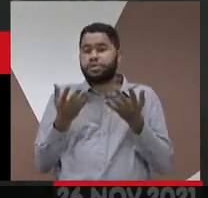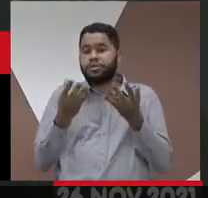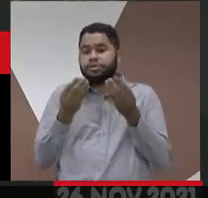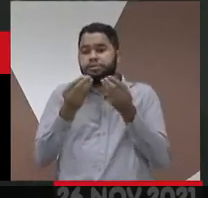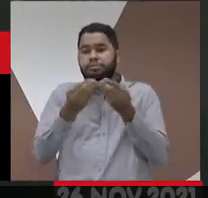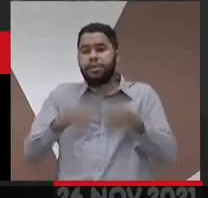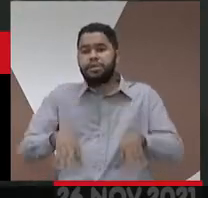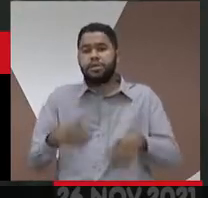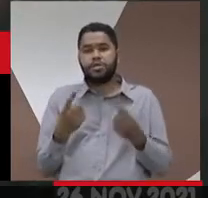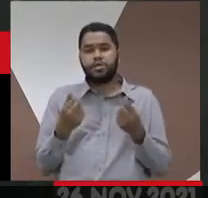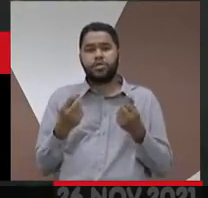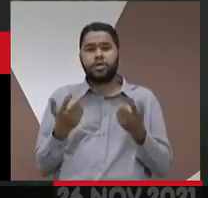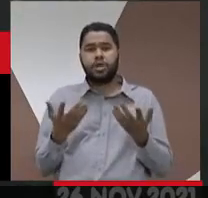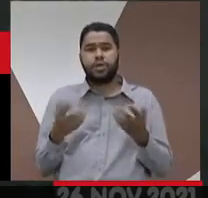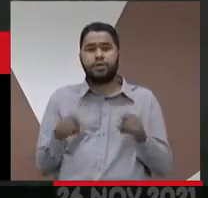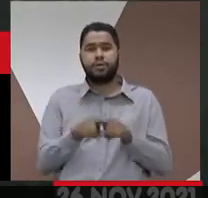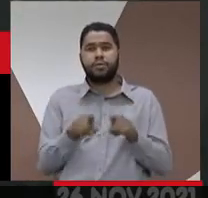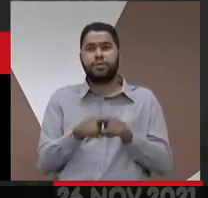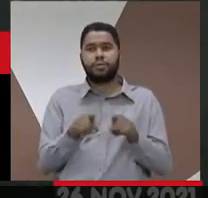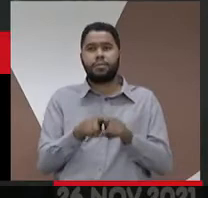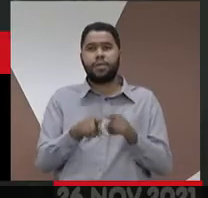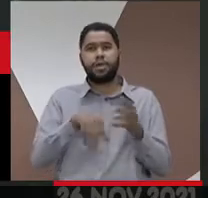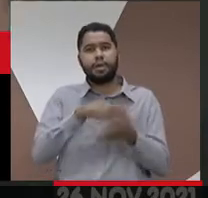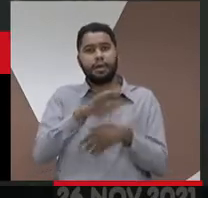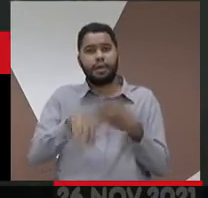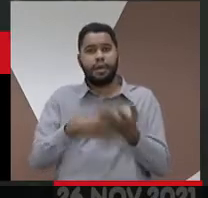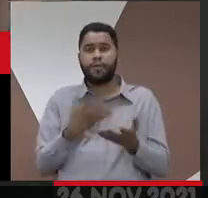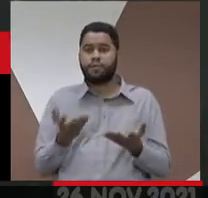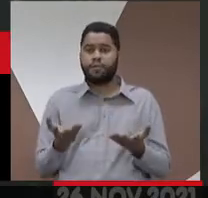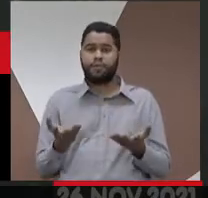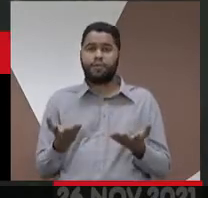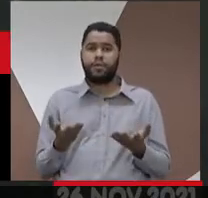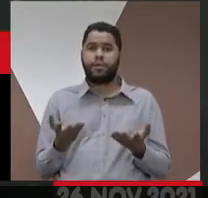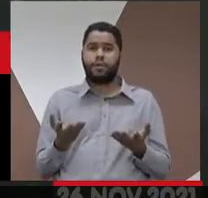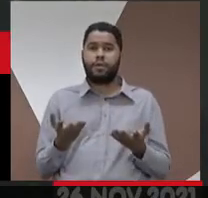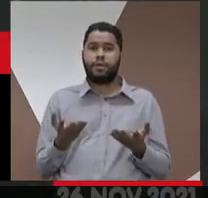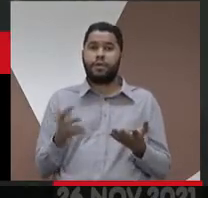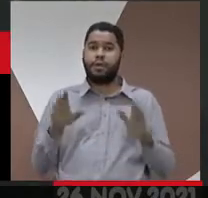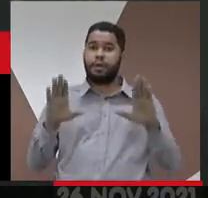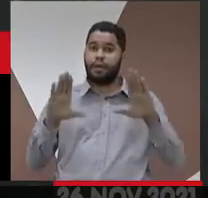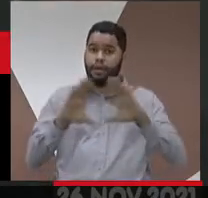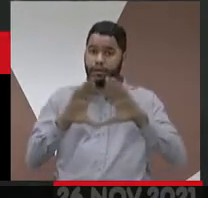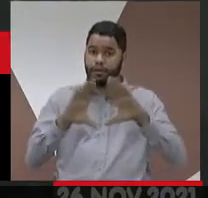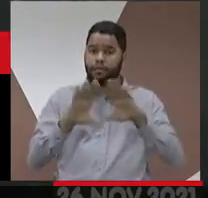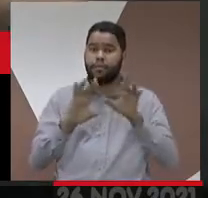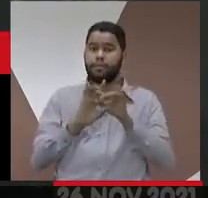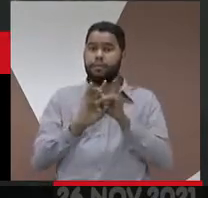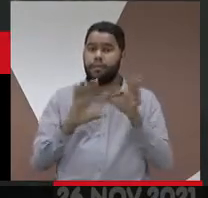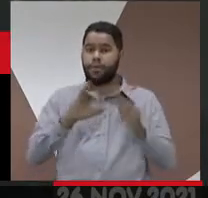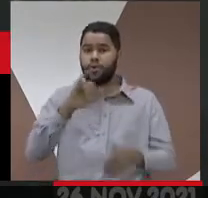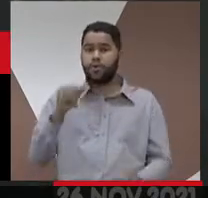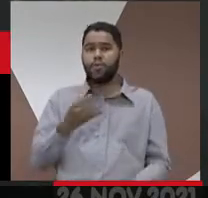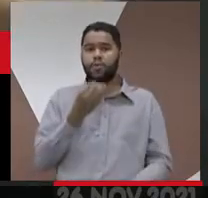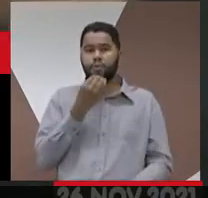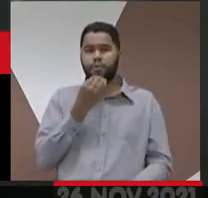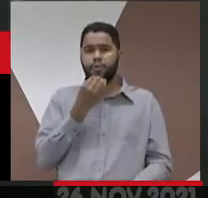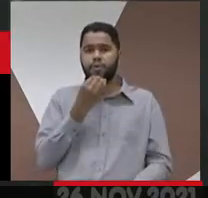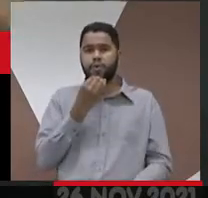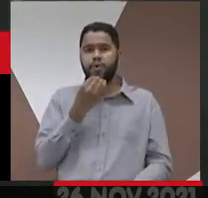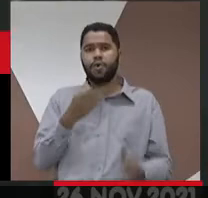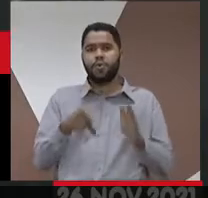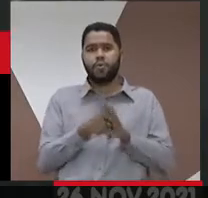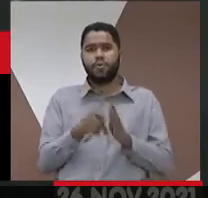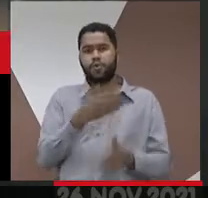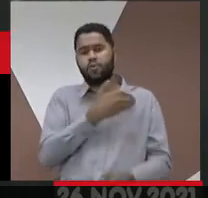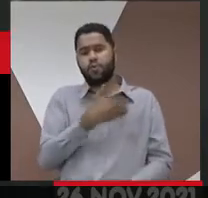público. Devastação ambiental, caos. Então, a Assembleia Legislativa tem a oportunidade de chamar a ordem ao governo